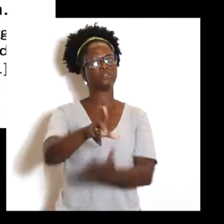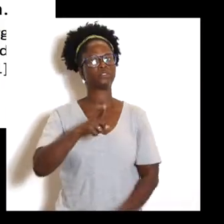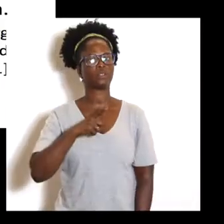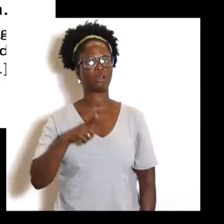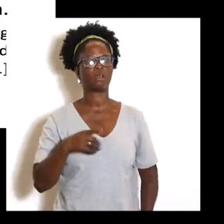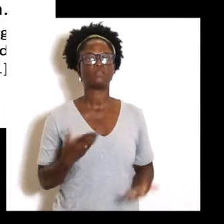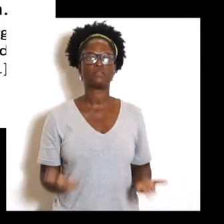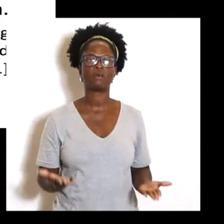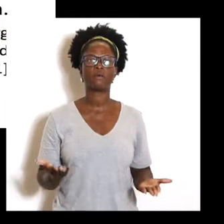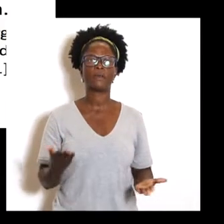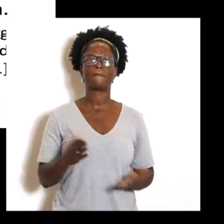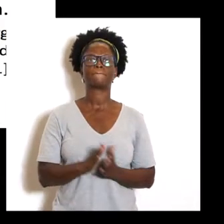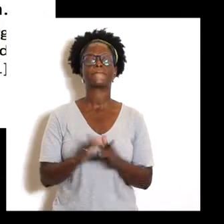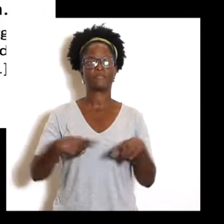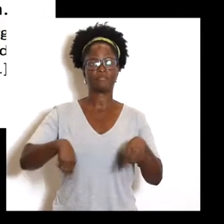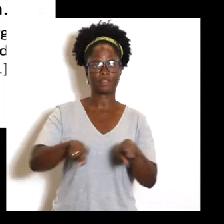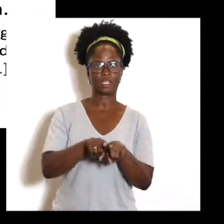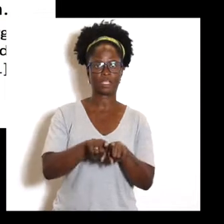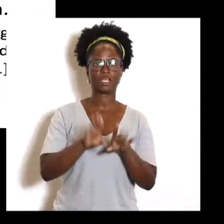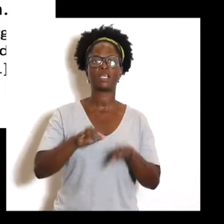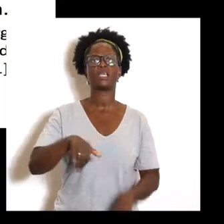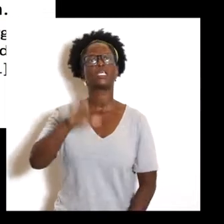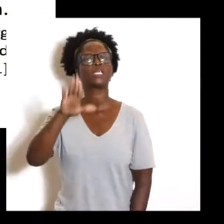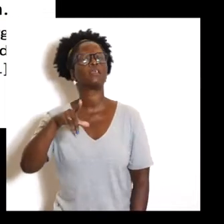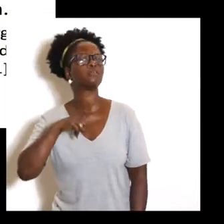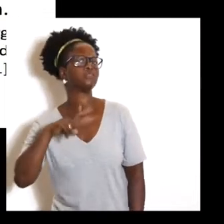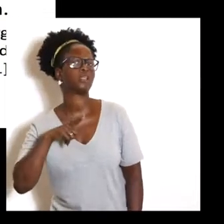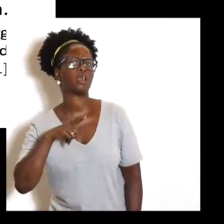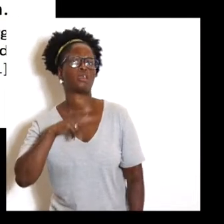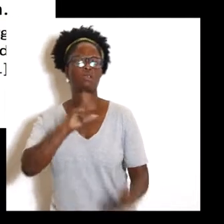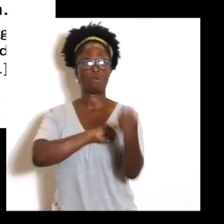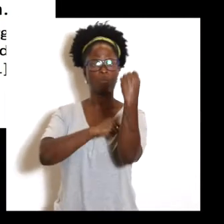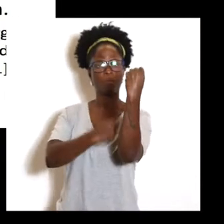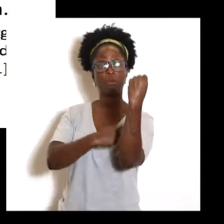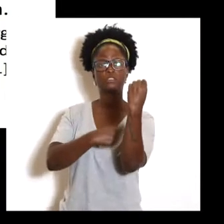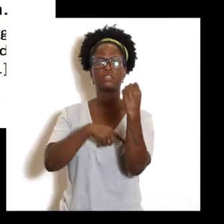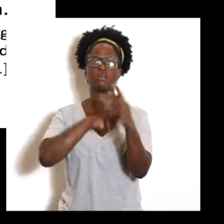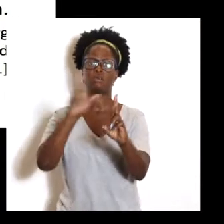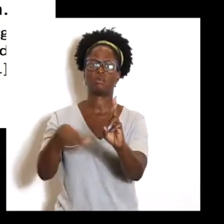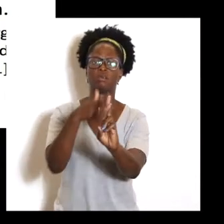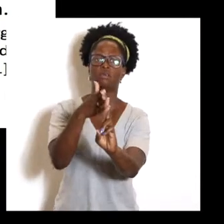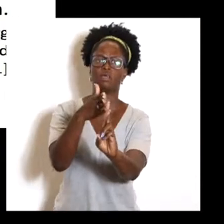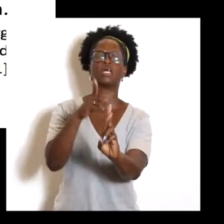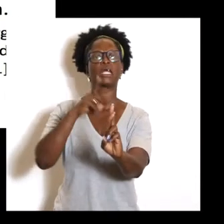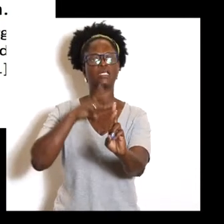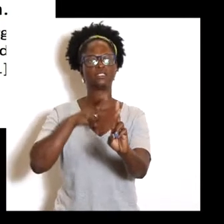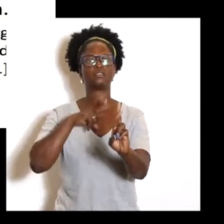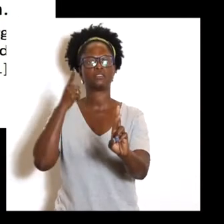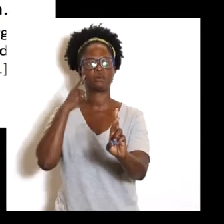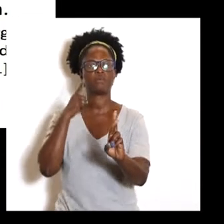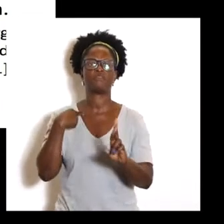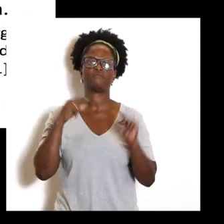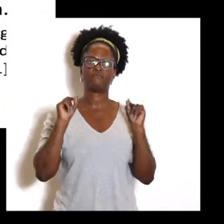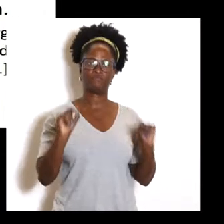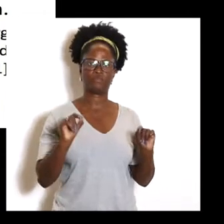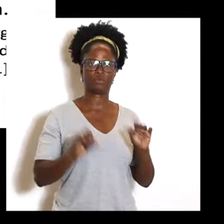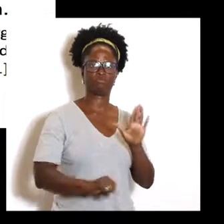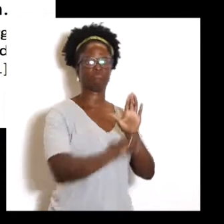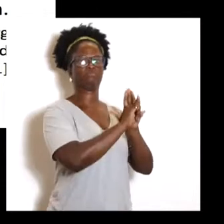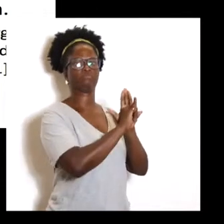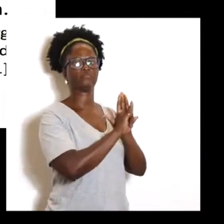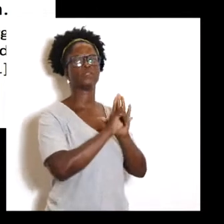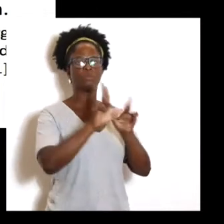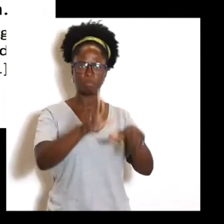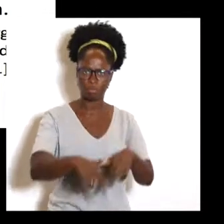que querem também que o verdão quem tem o poder de representar tem o poder de definir e determinar a identidade